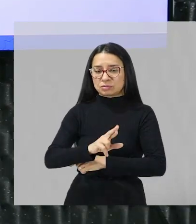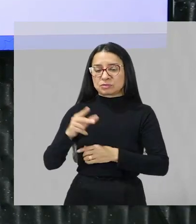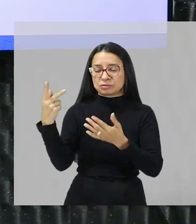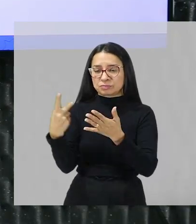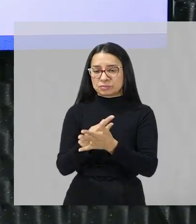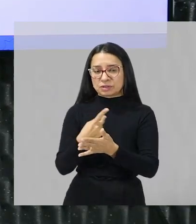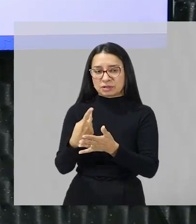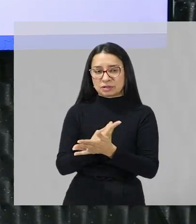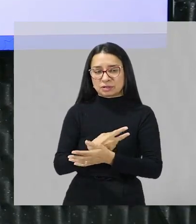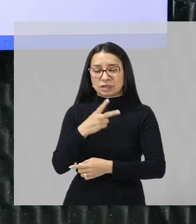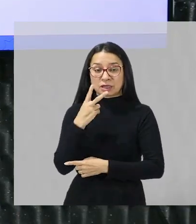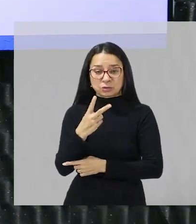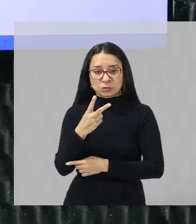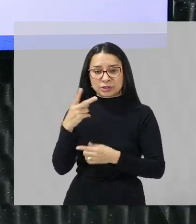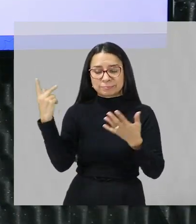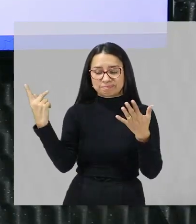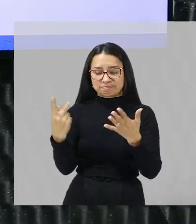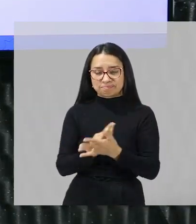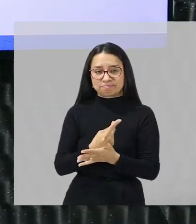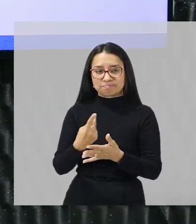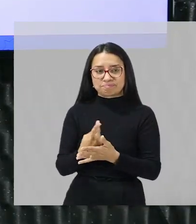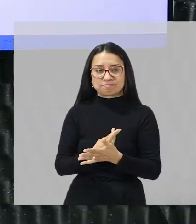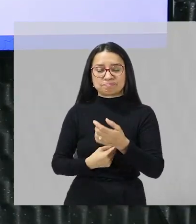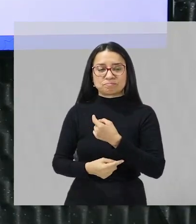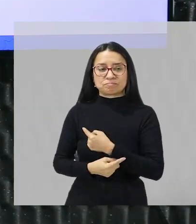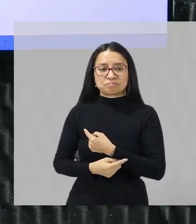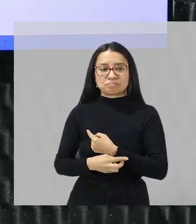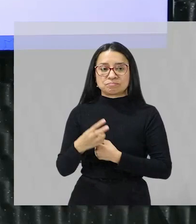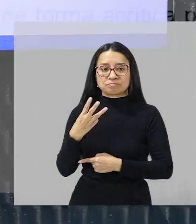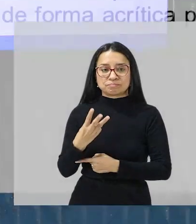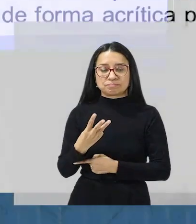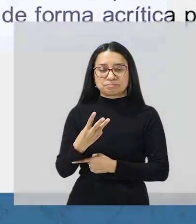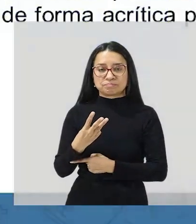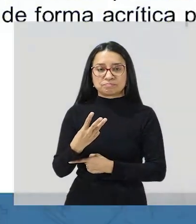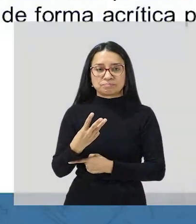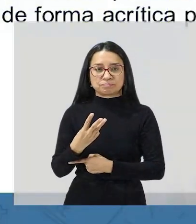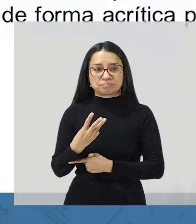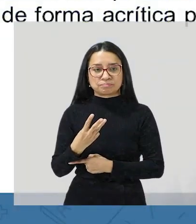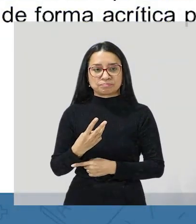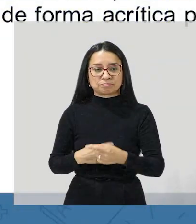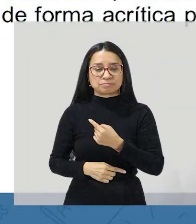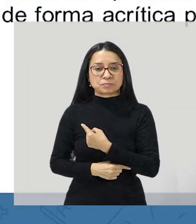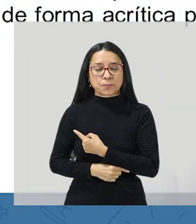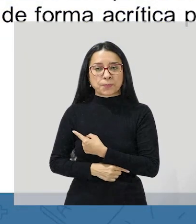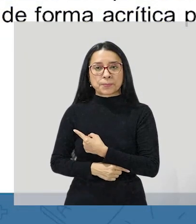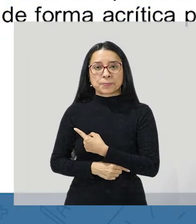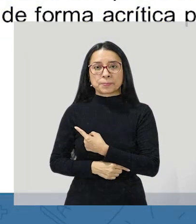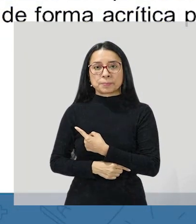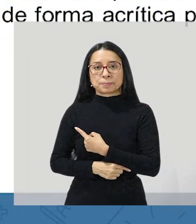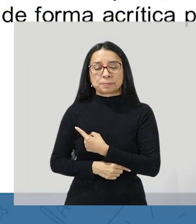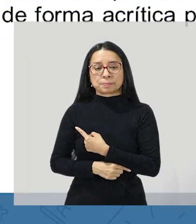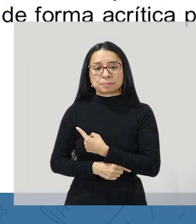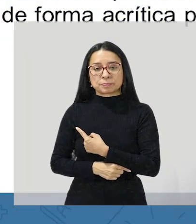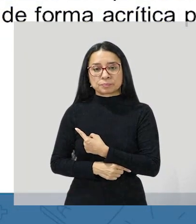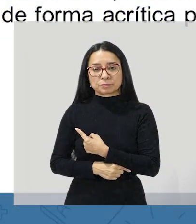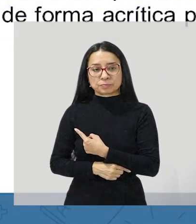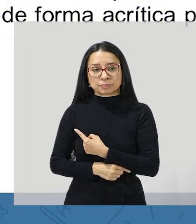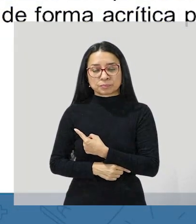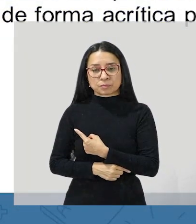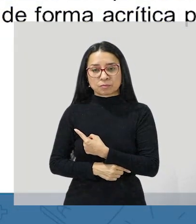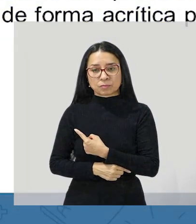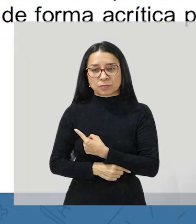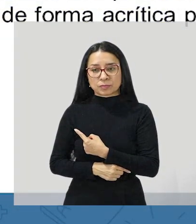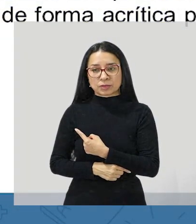falsa. Por enquanto, só a primeira. Terceira, preconceito é uma generalização das